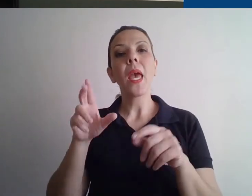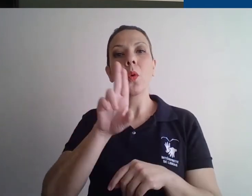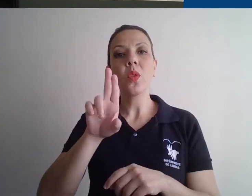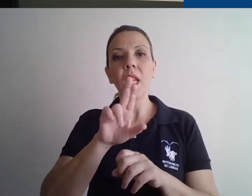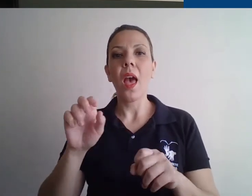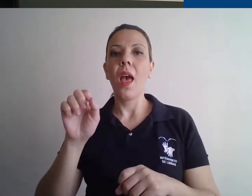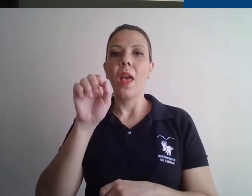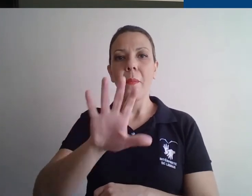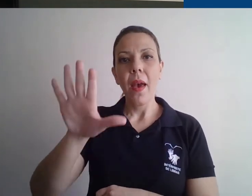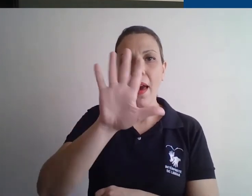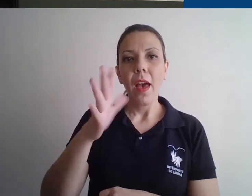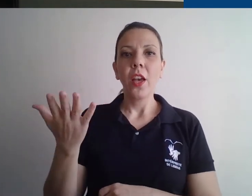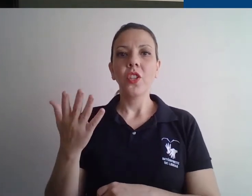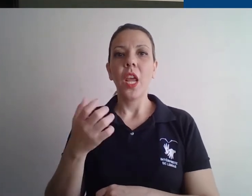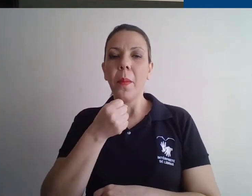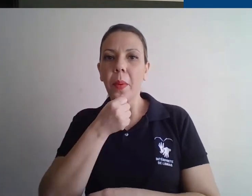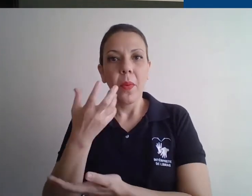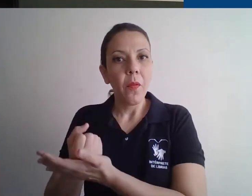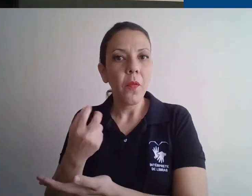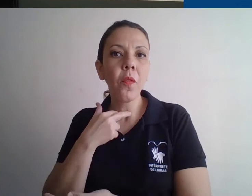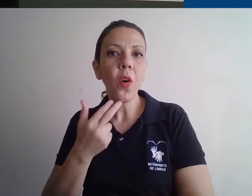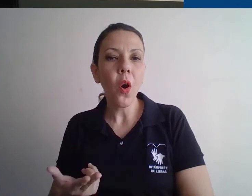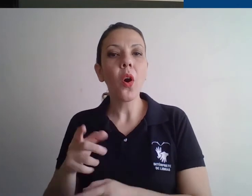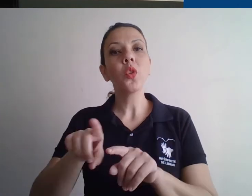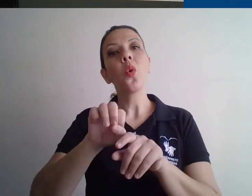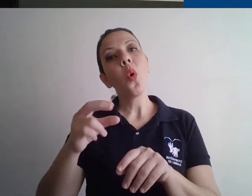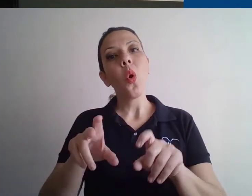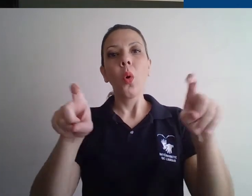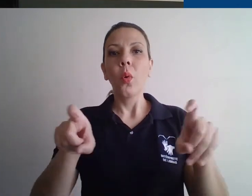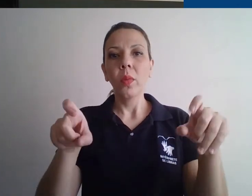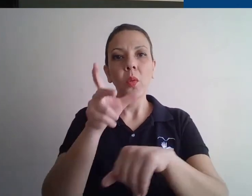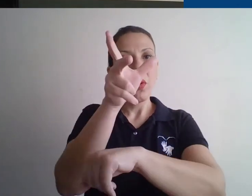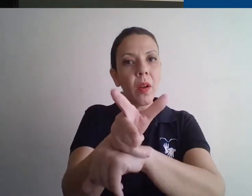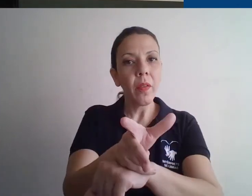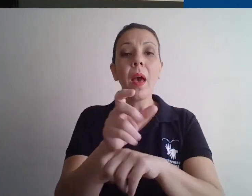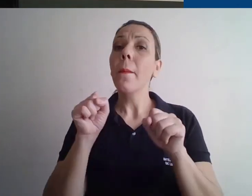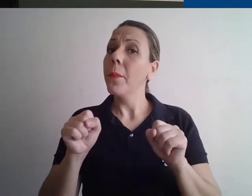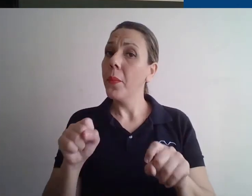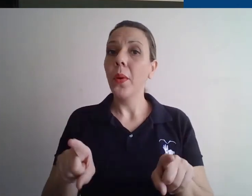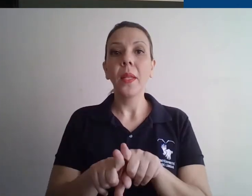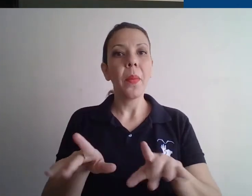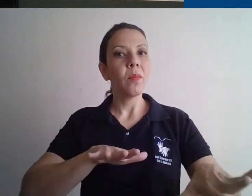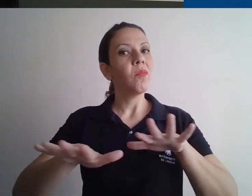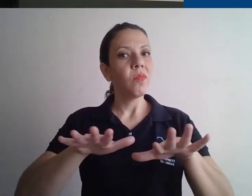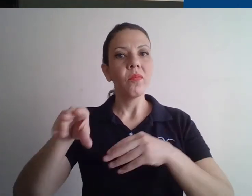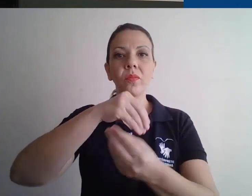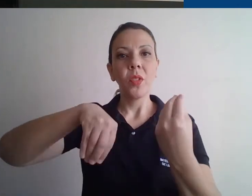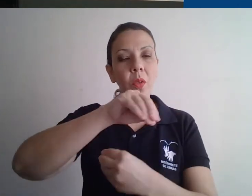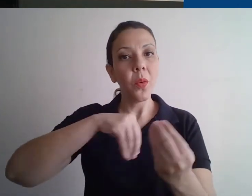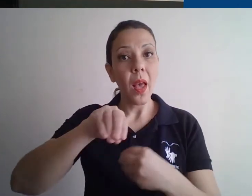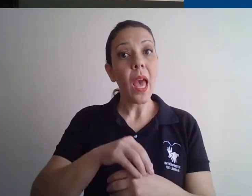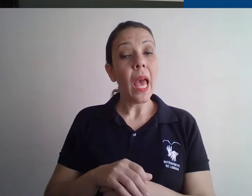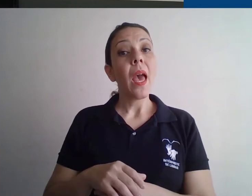depois vem um slide com uma imagem, ou vem um vídeo demonstrando o que eu estou fazendo, e também vai ter minha gravação de tela. Então se torna uma